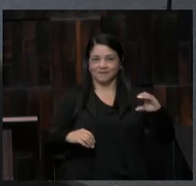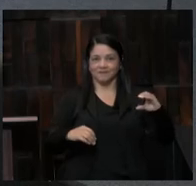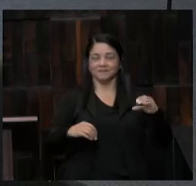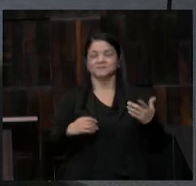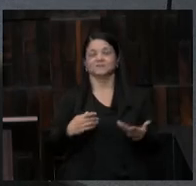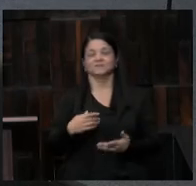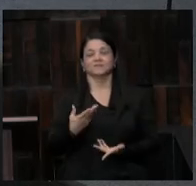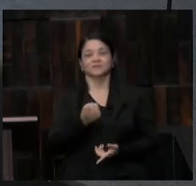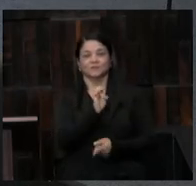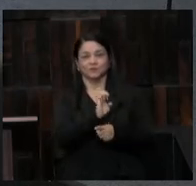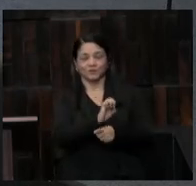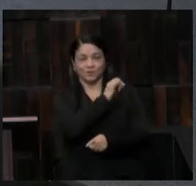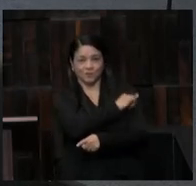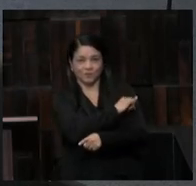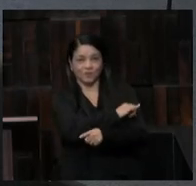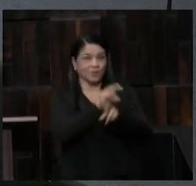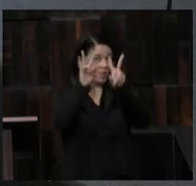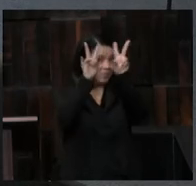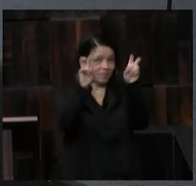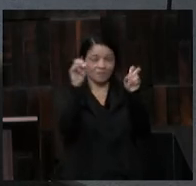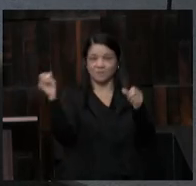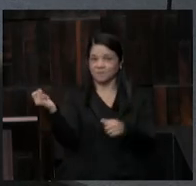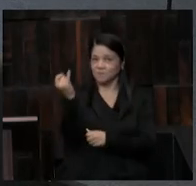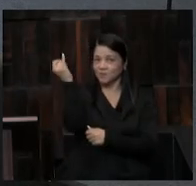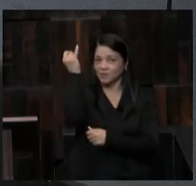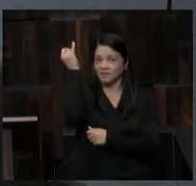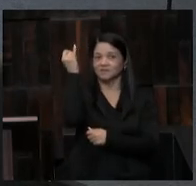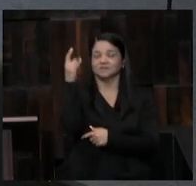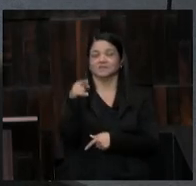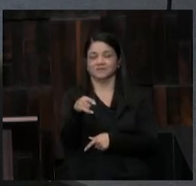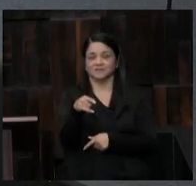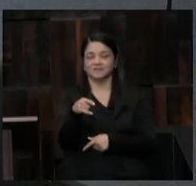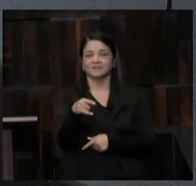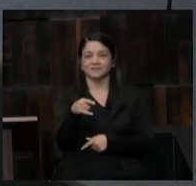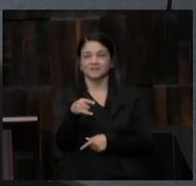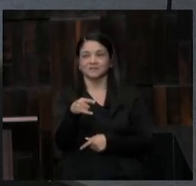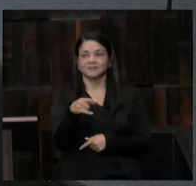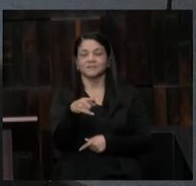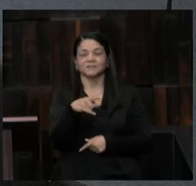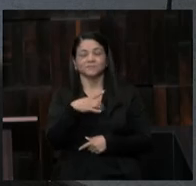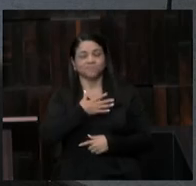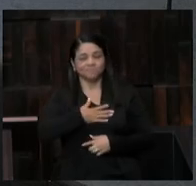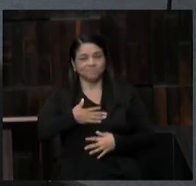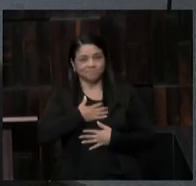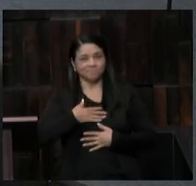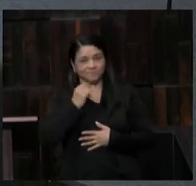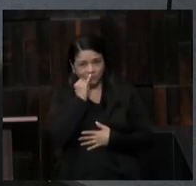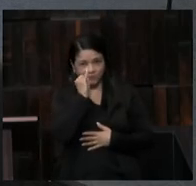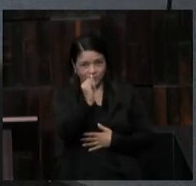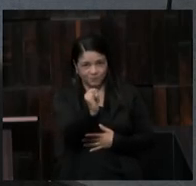Outro tema muito importante nós tivemos aí, e aí eu gostaria de citar aqui,